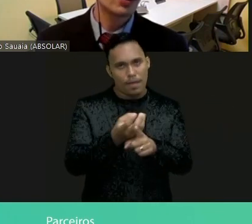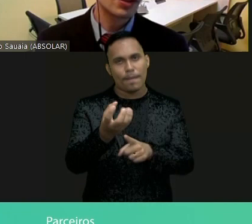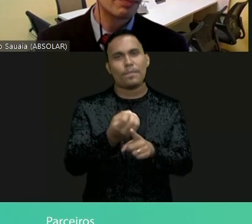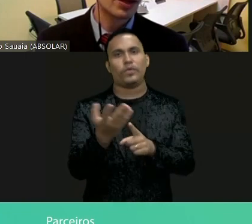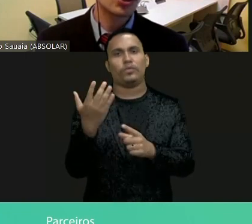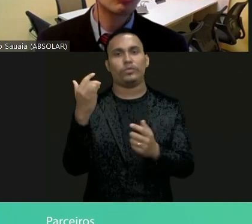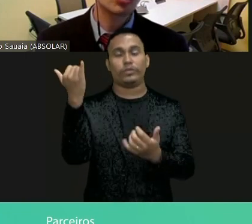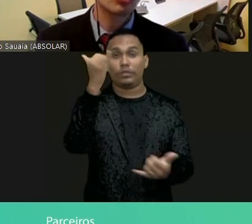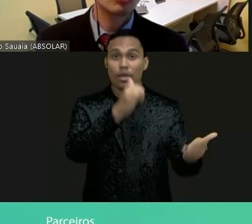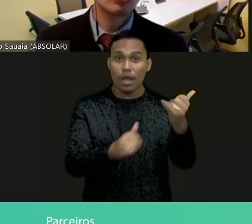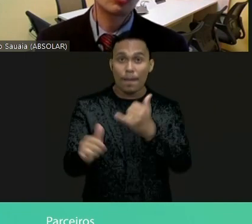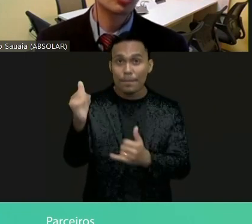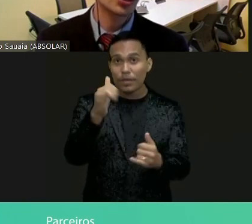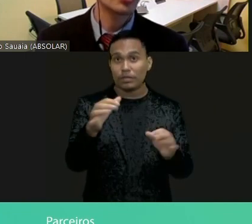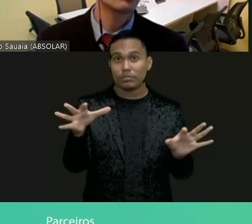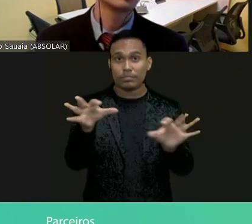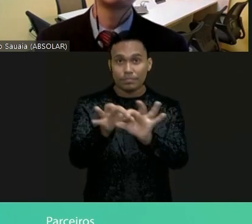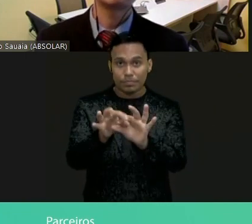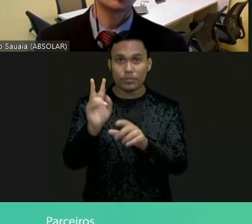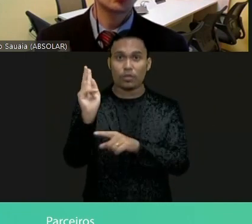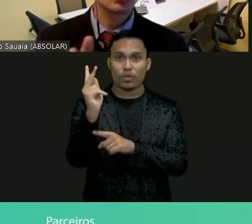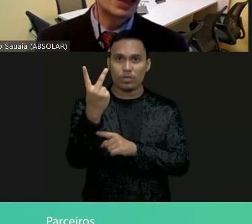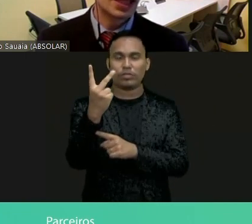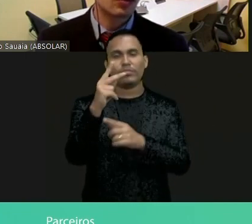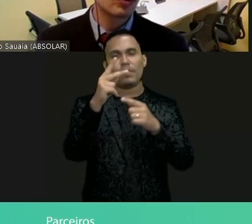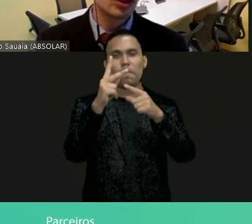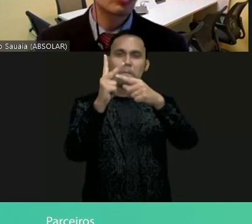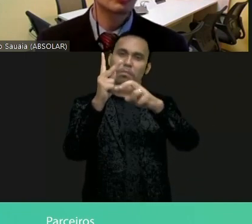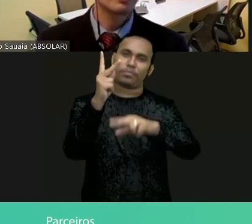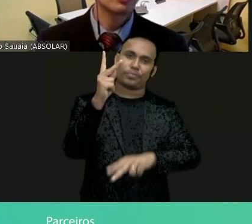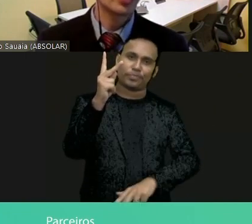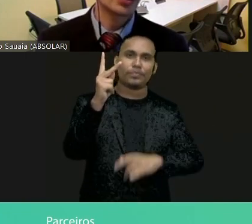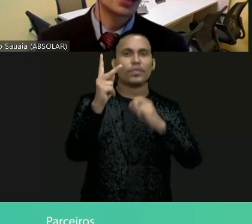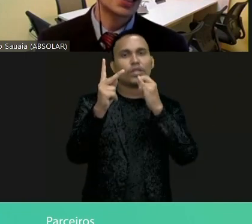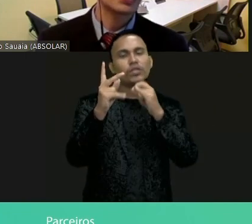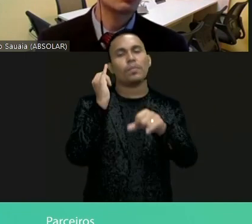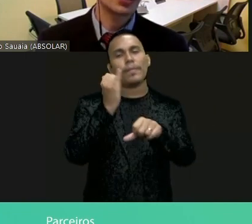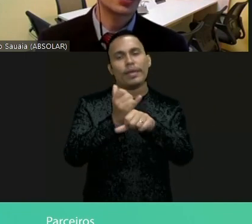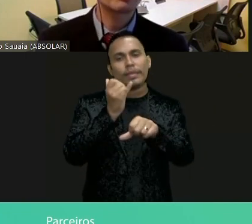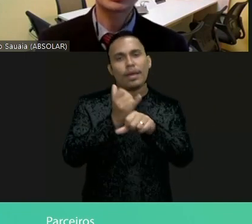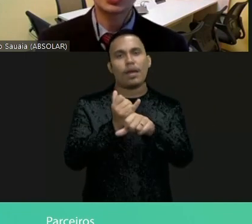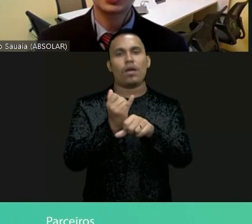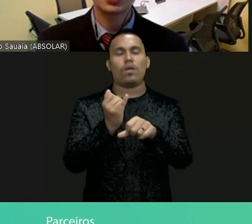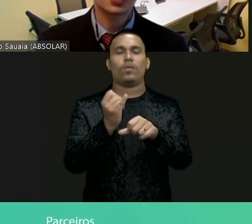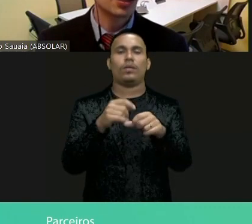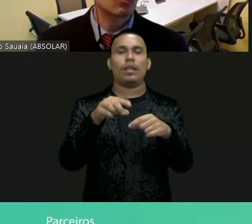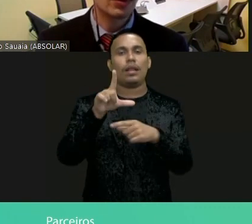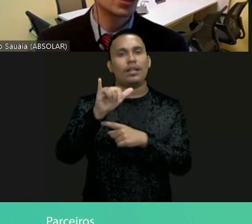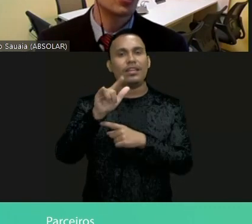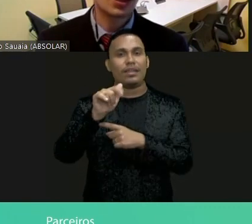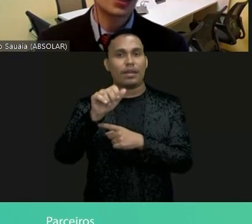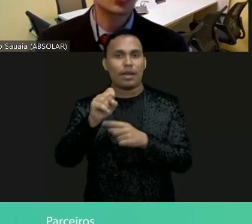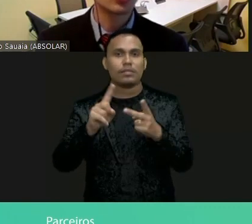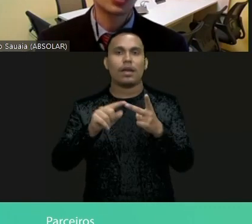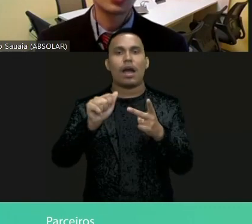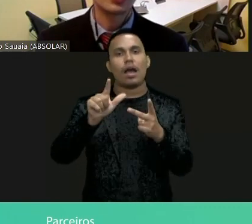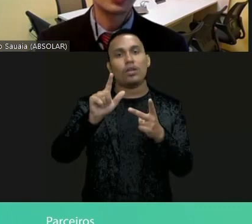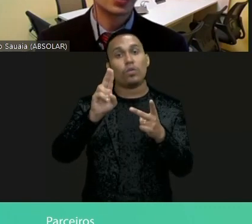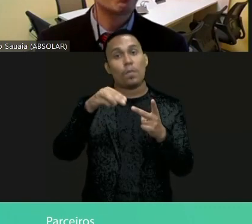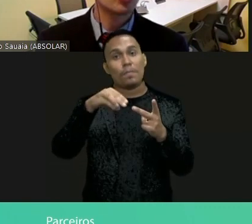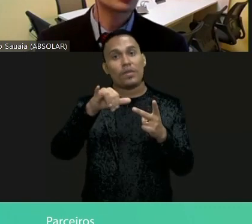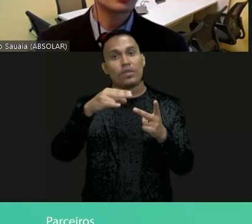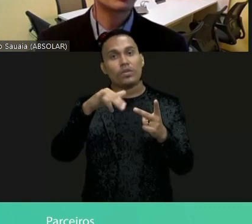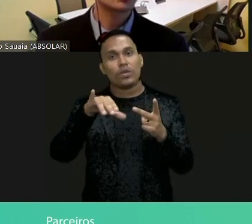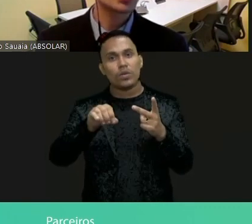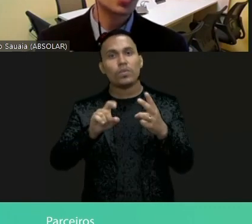and chemical products with added value, produtos metalúrgicos de valor agregado, ligas metálicas, alumínio, aço,